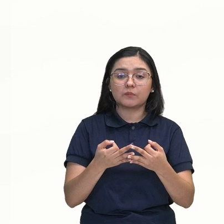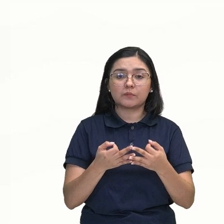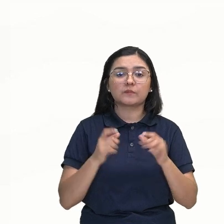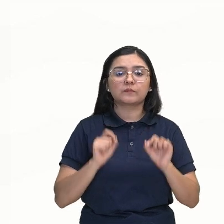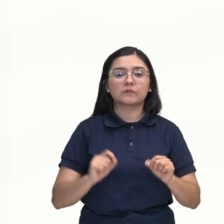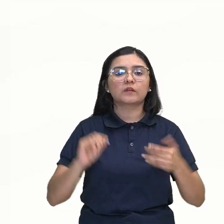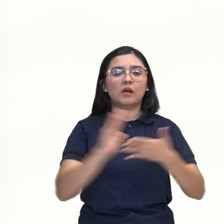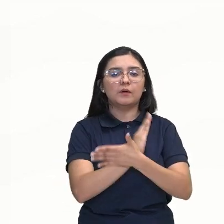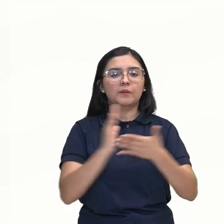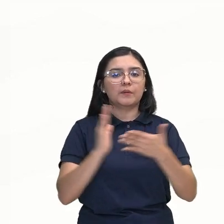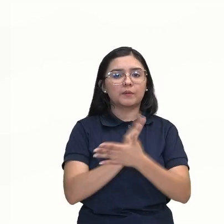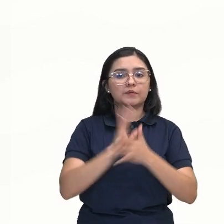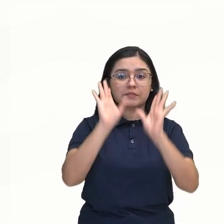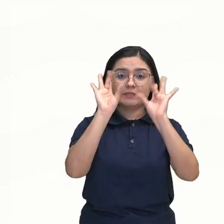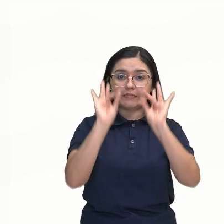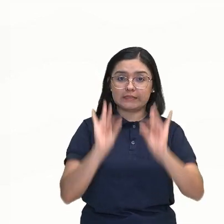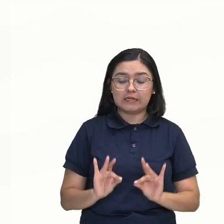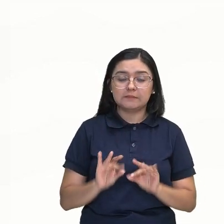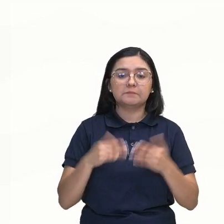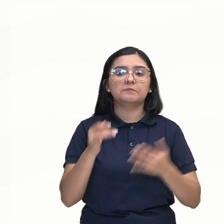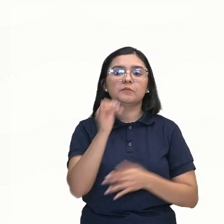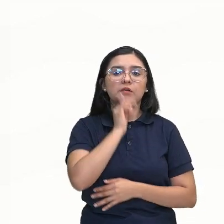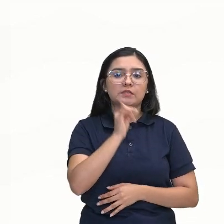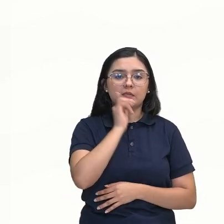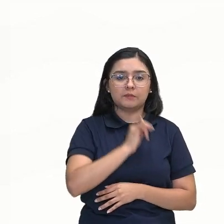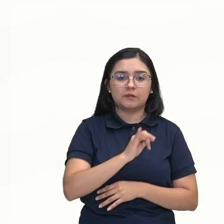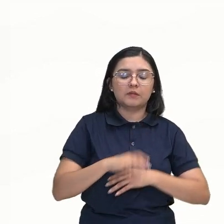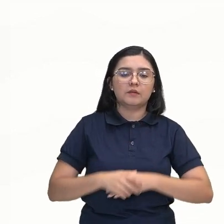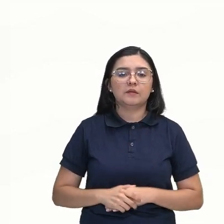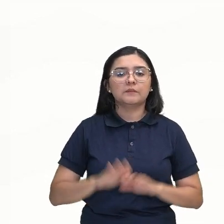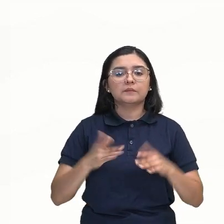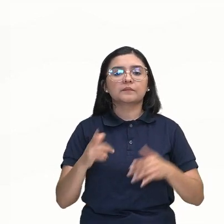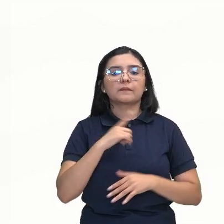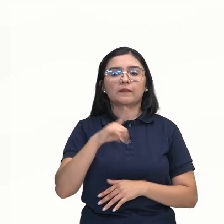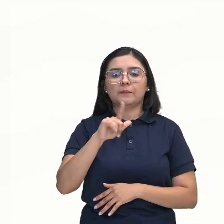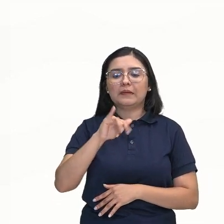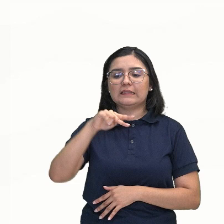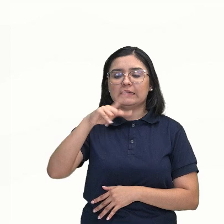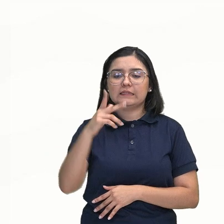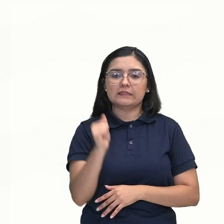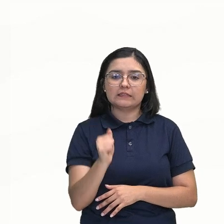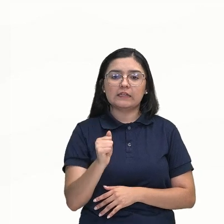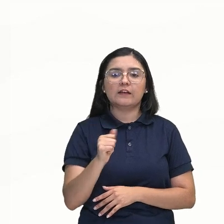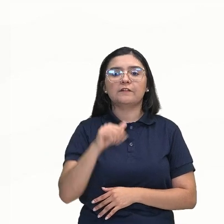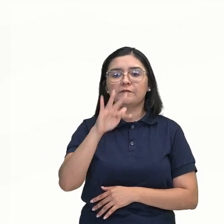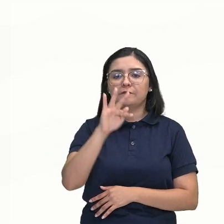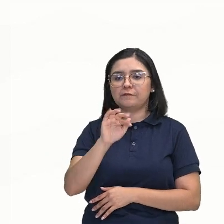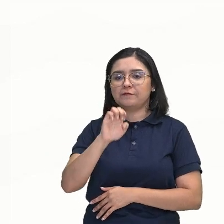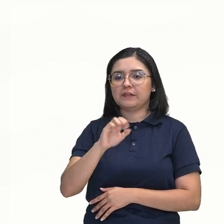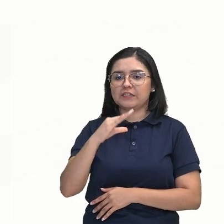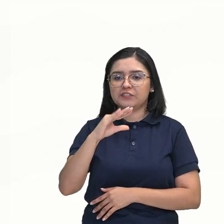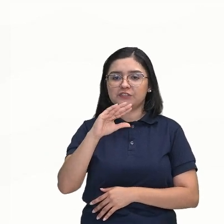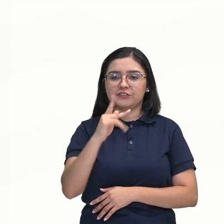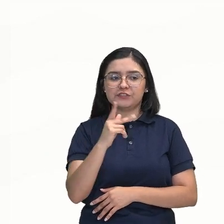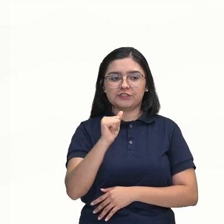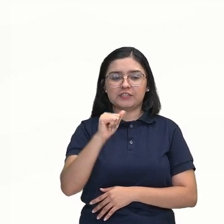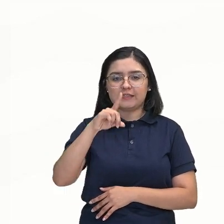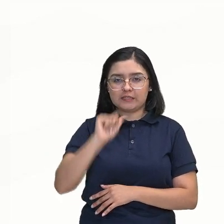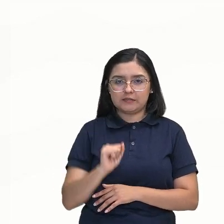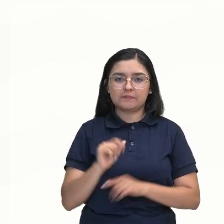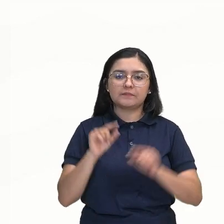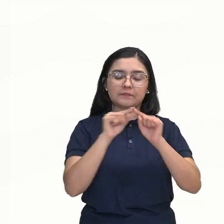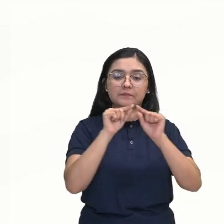em alguns detalhes. Por exemplo, é uma linha fechada, ou